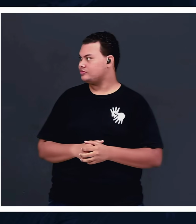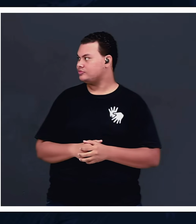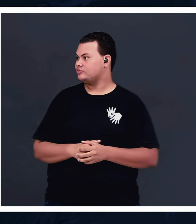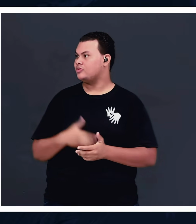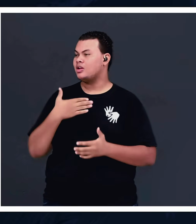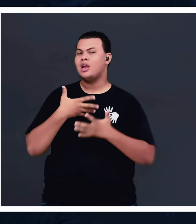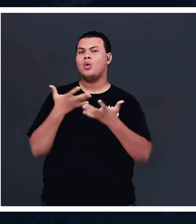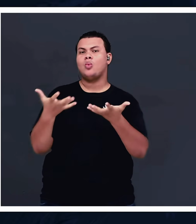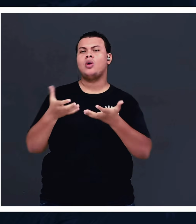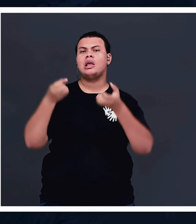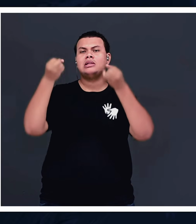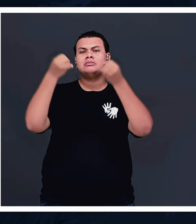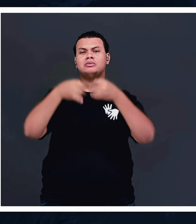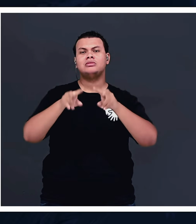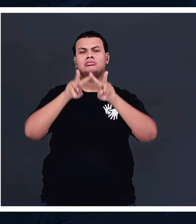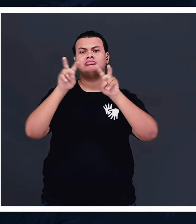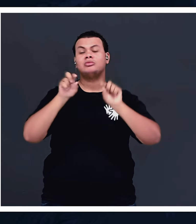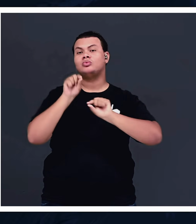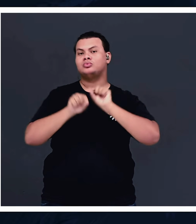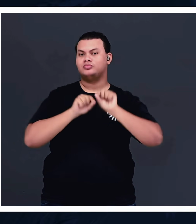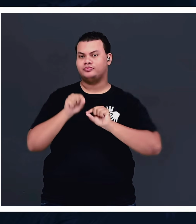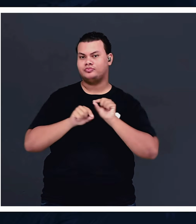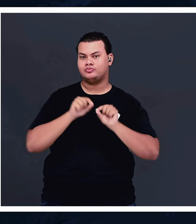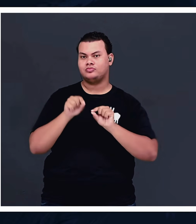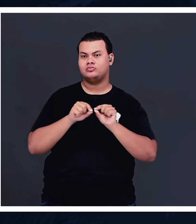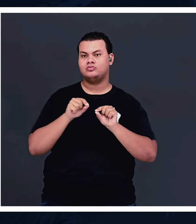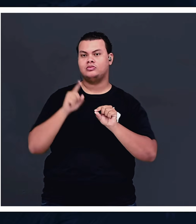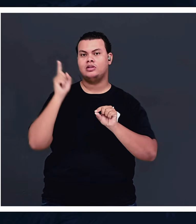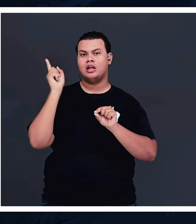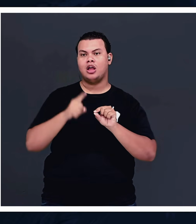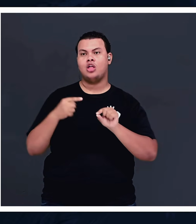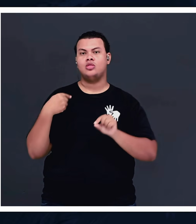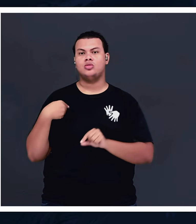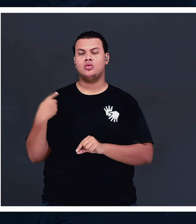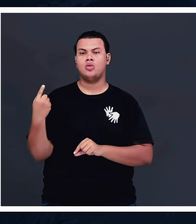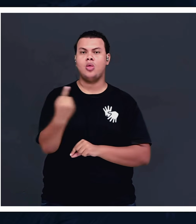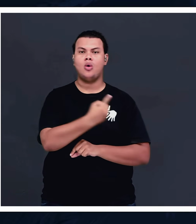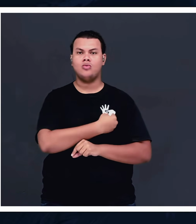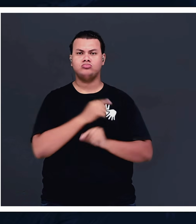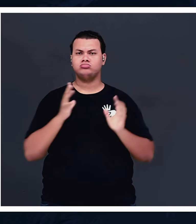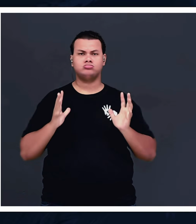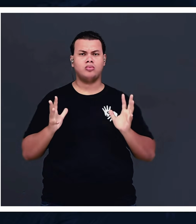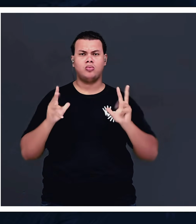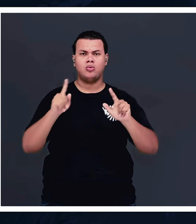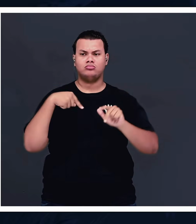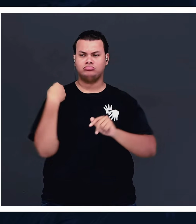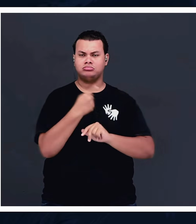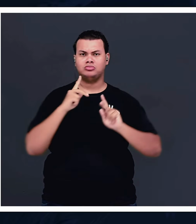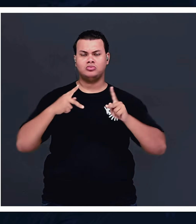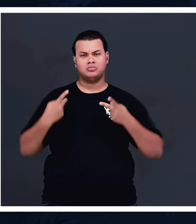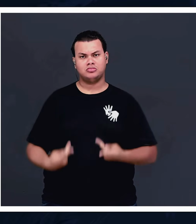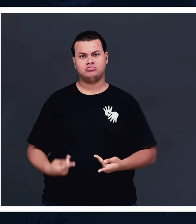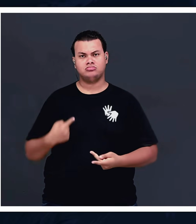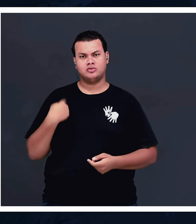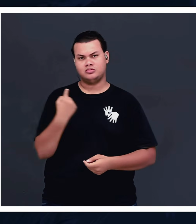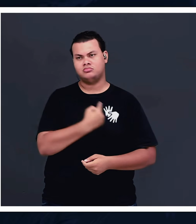E eu queria falar sobre algo antes disso. Sobre nós, seres humanos. Nós